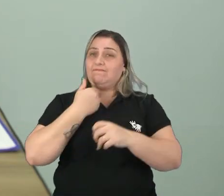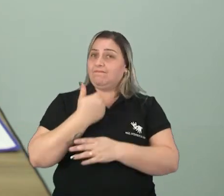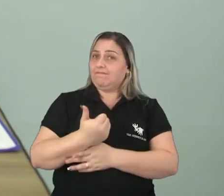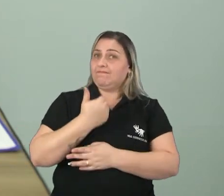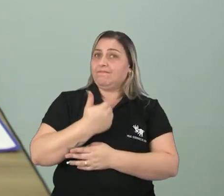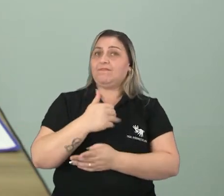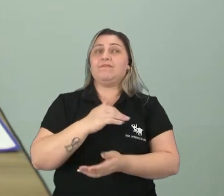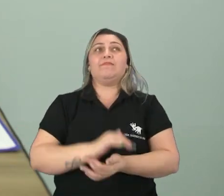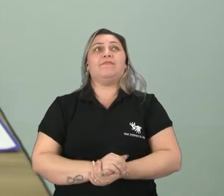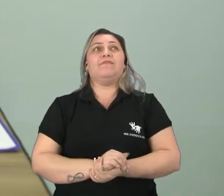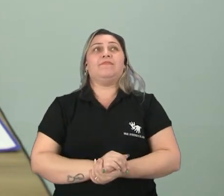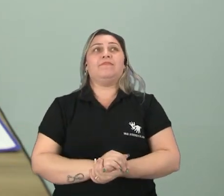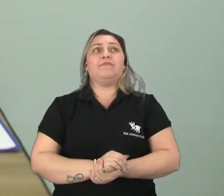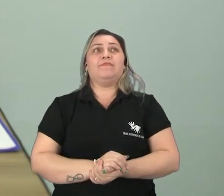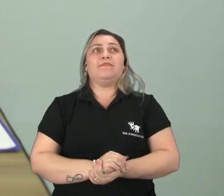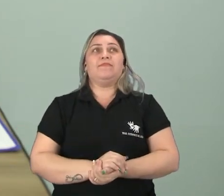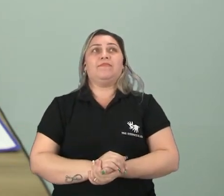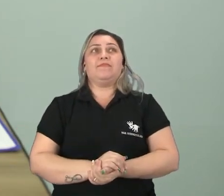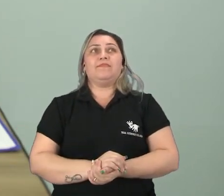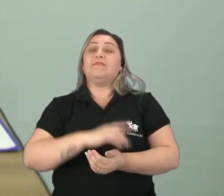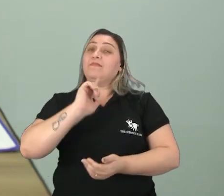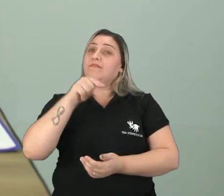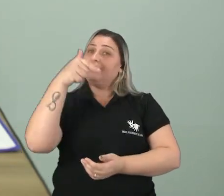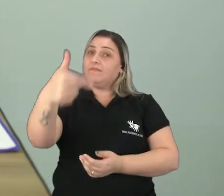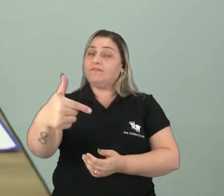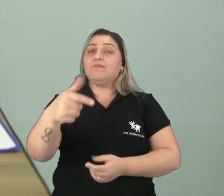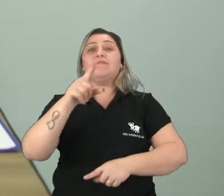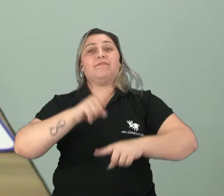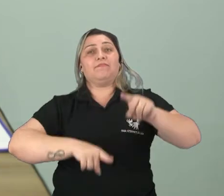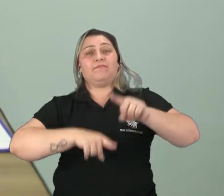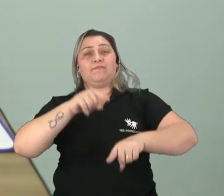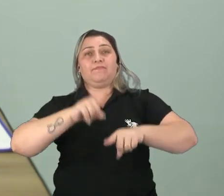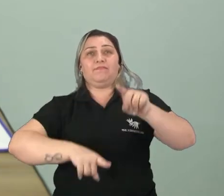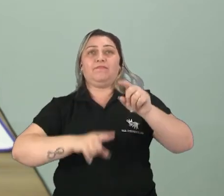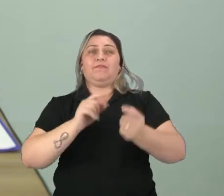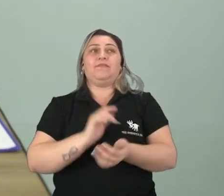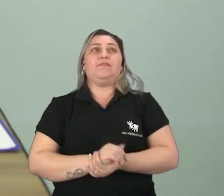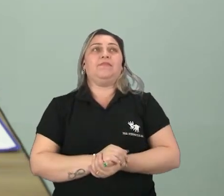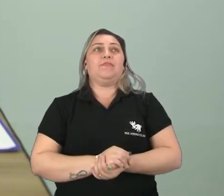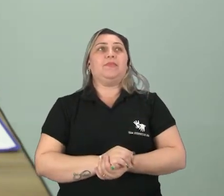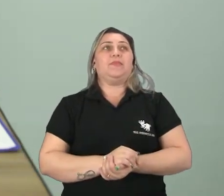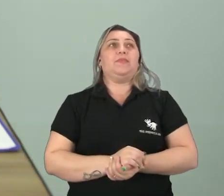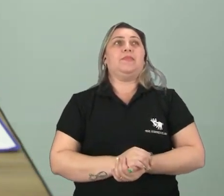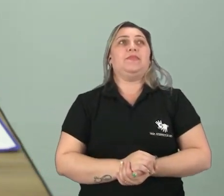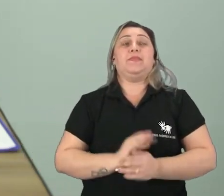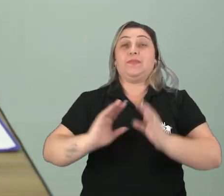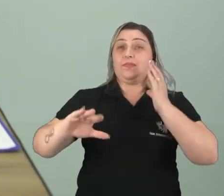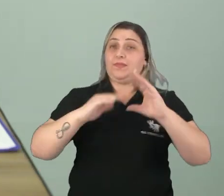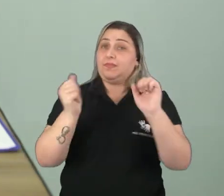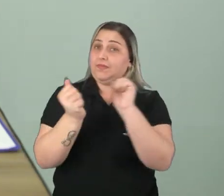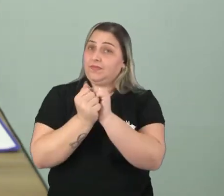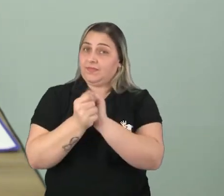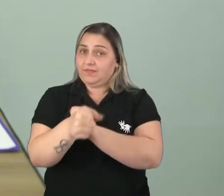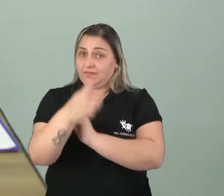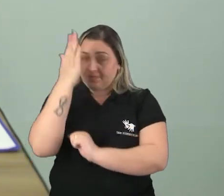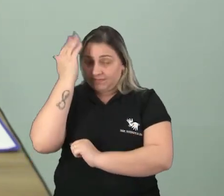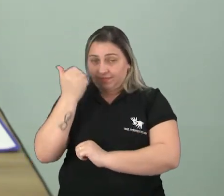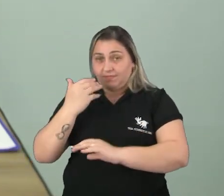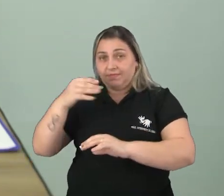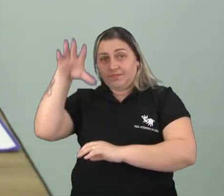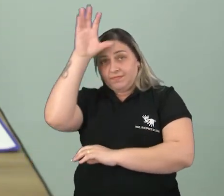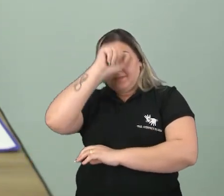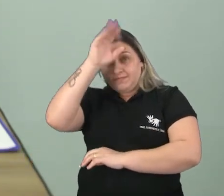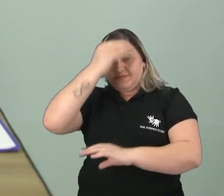muito bem vamos lá para outro objeto e cantem comigo você já